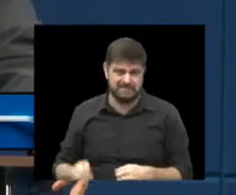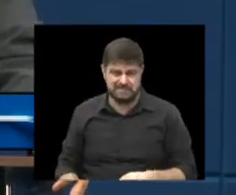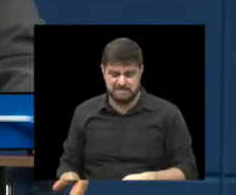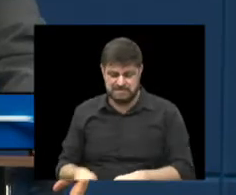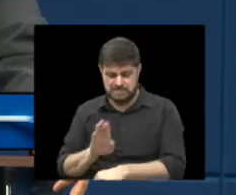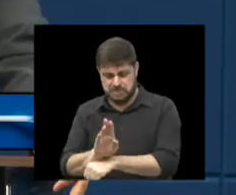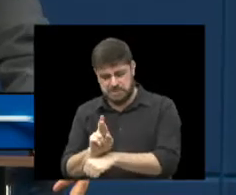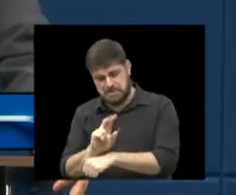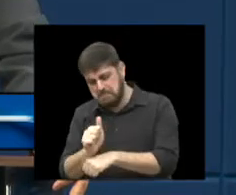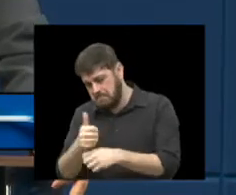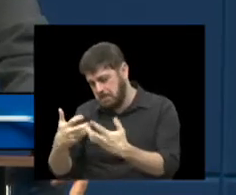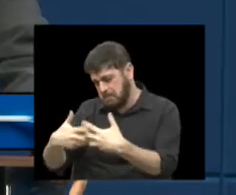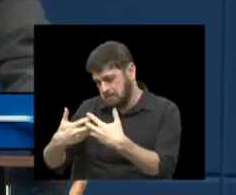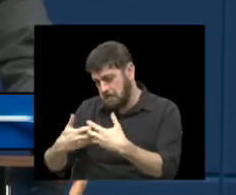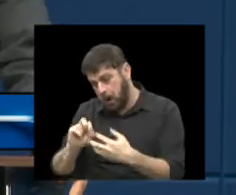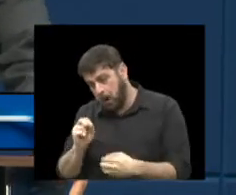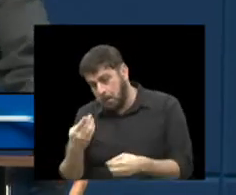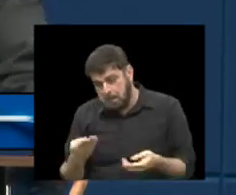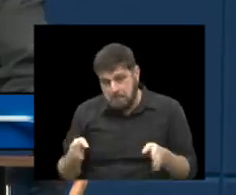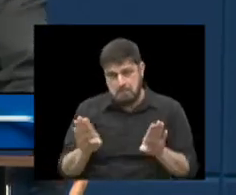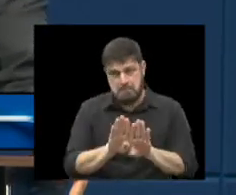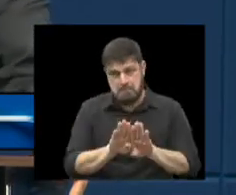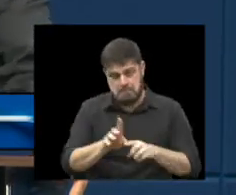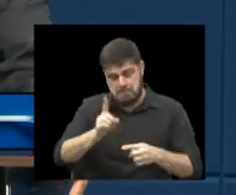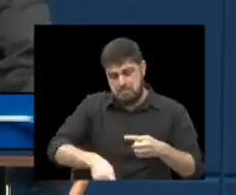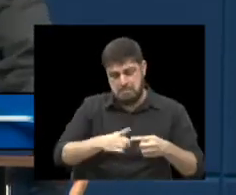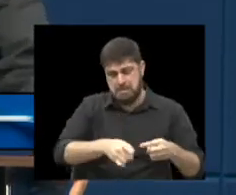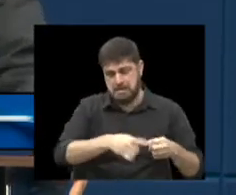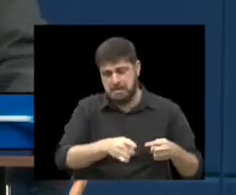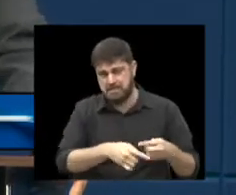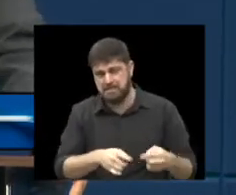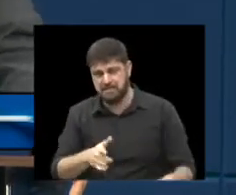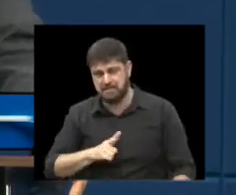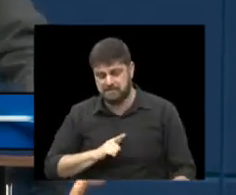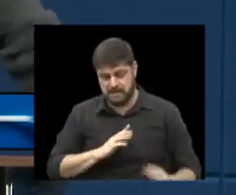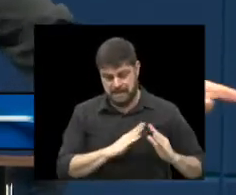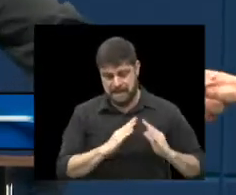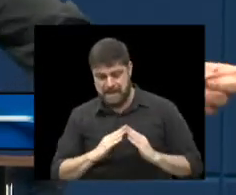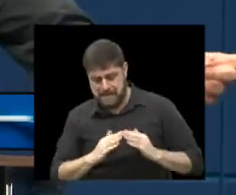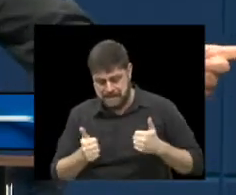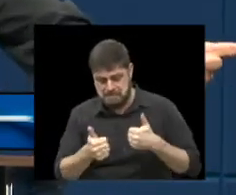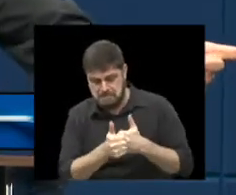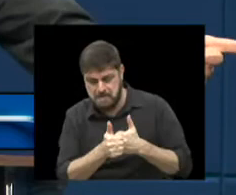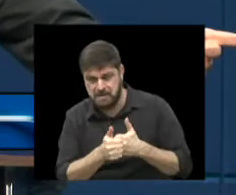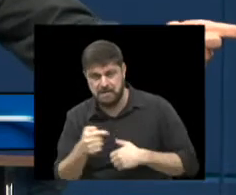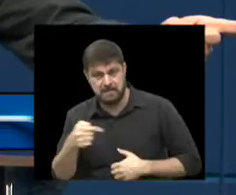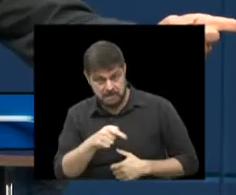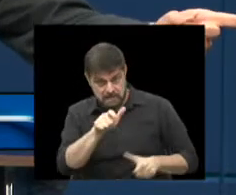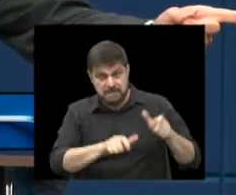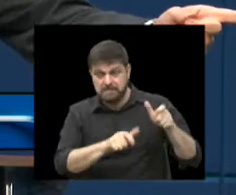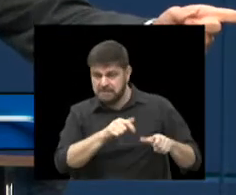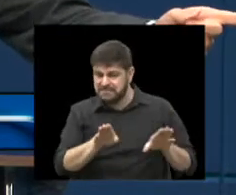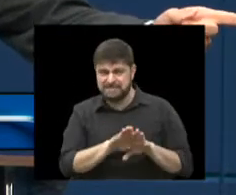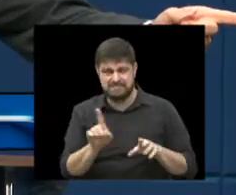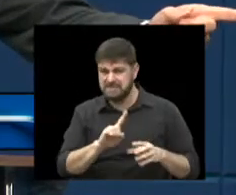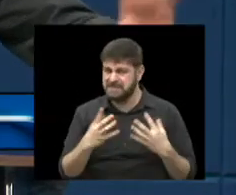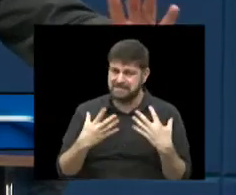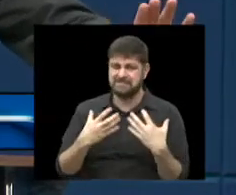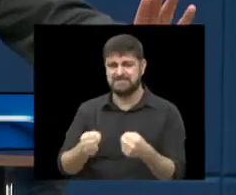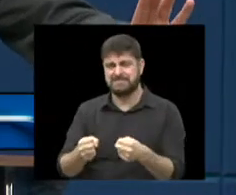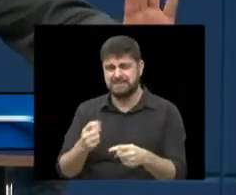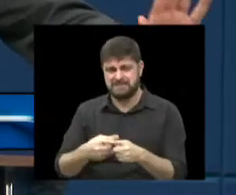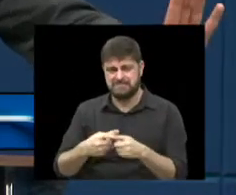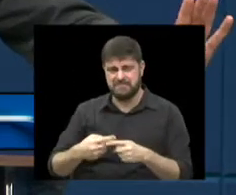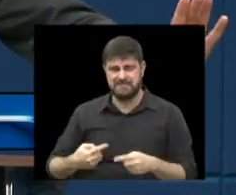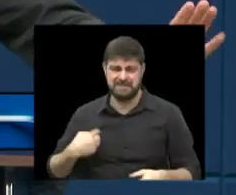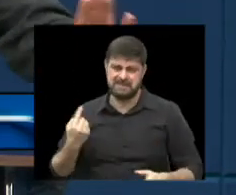de funcionamento, essa coexistência de bar e de residência, também se colocaram contra. Porque todos sabem que o